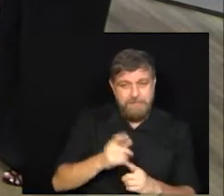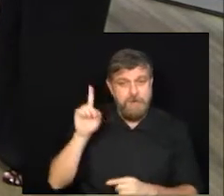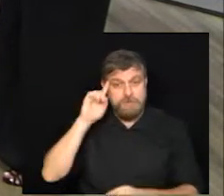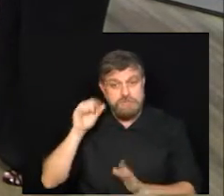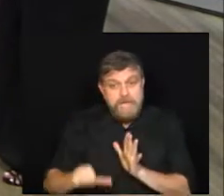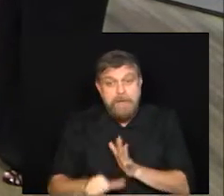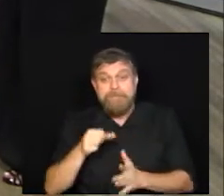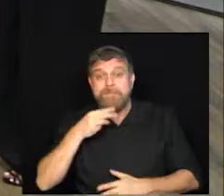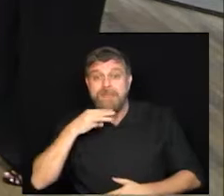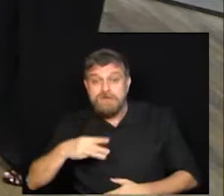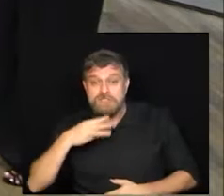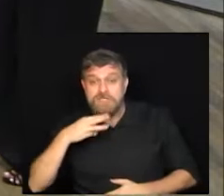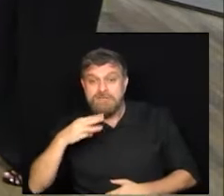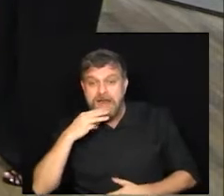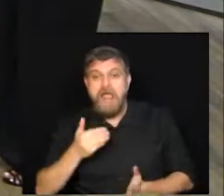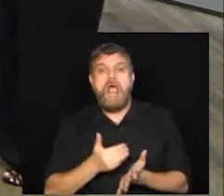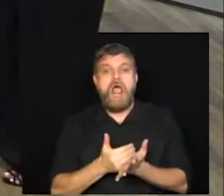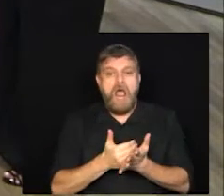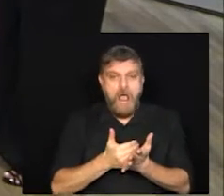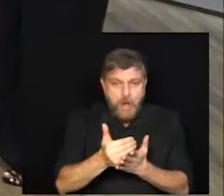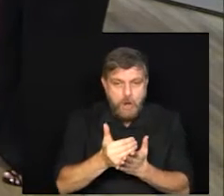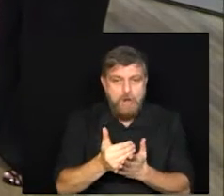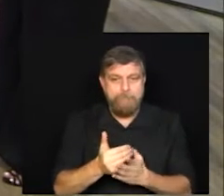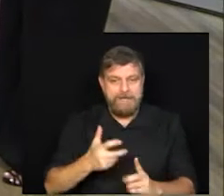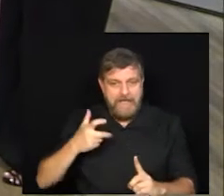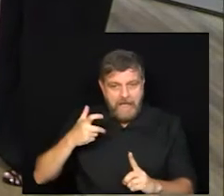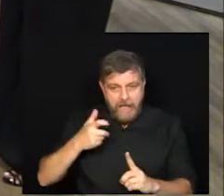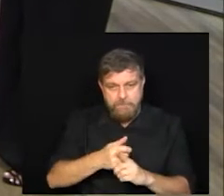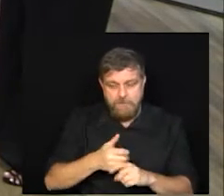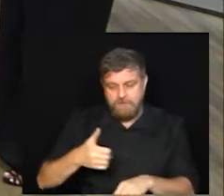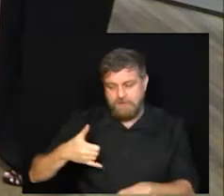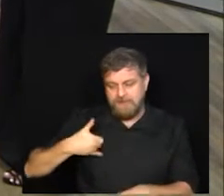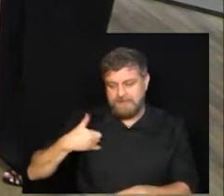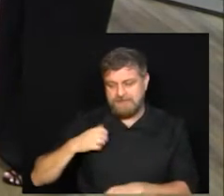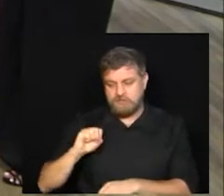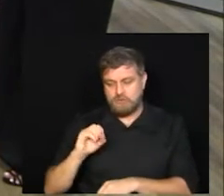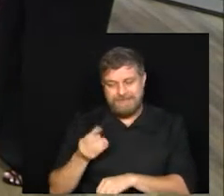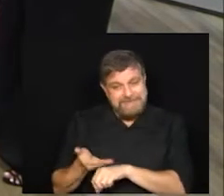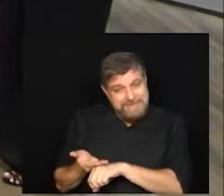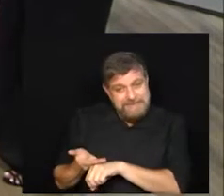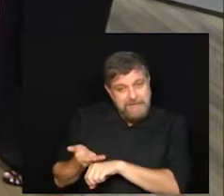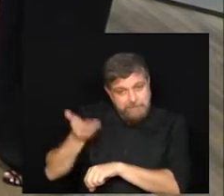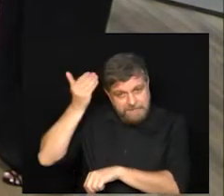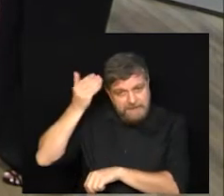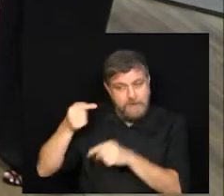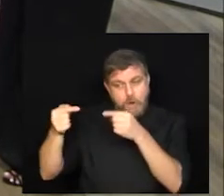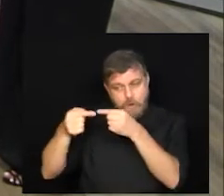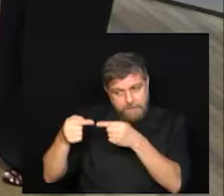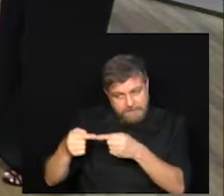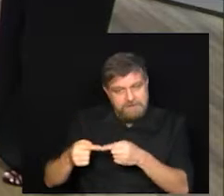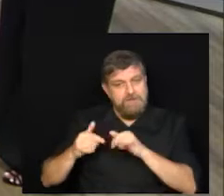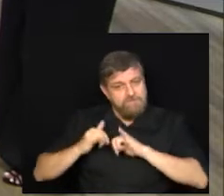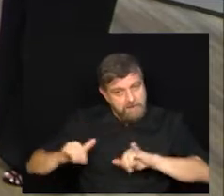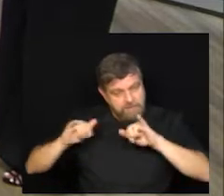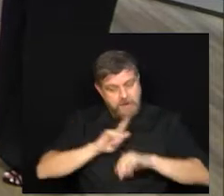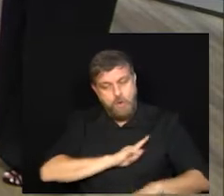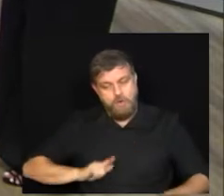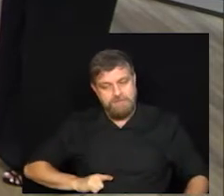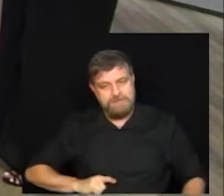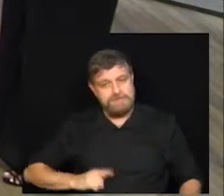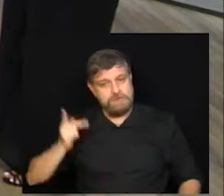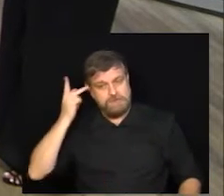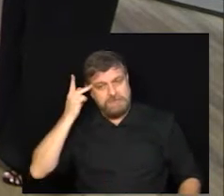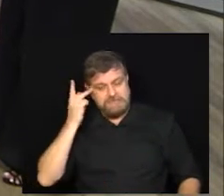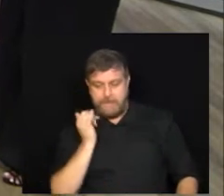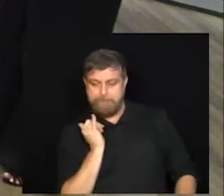de março é que vai começar a vacinação do público com mais de 80 anos, de acordo com o que já foi anunciado pelo governo.